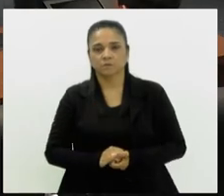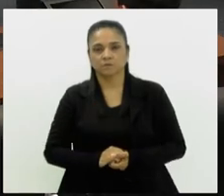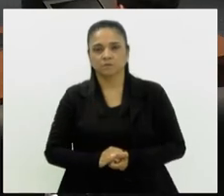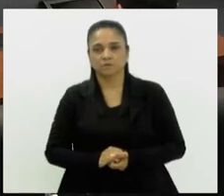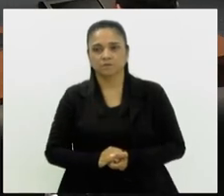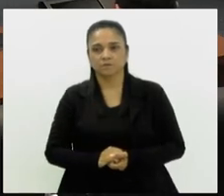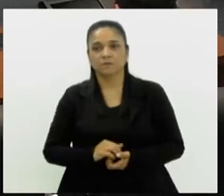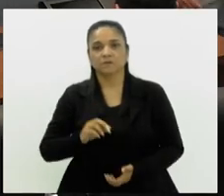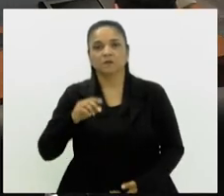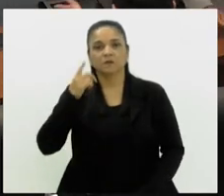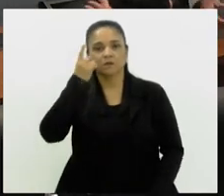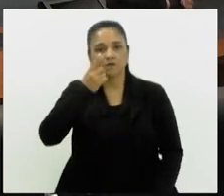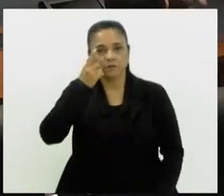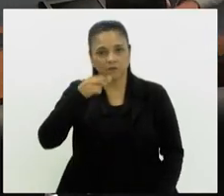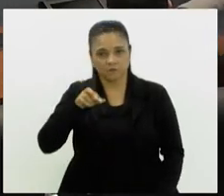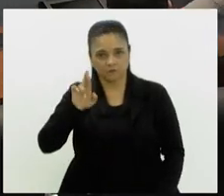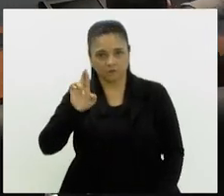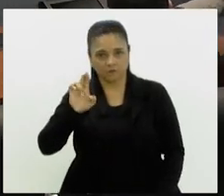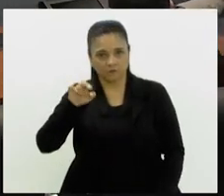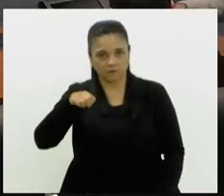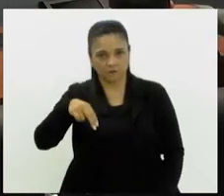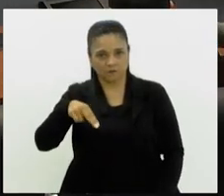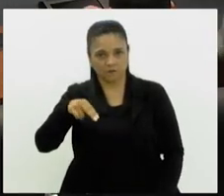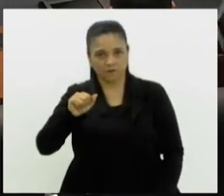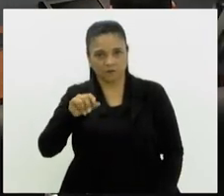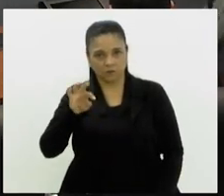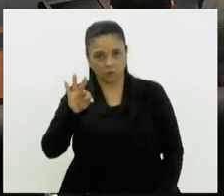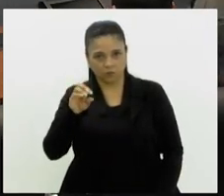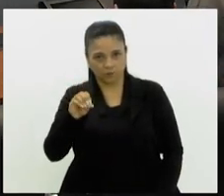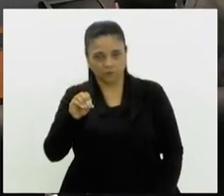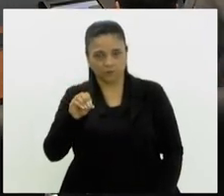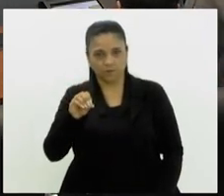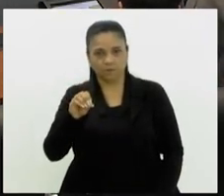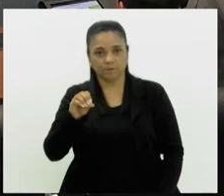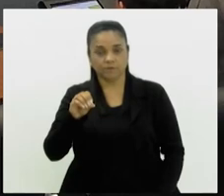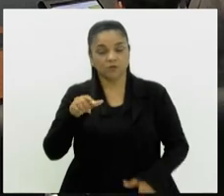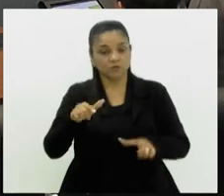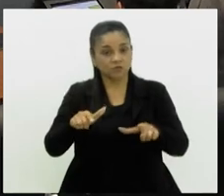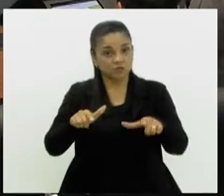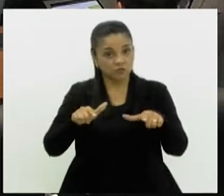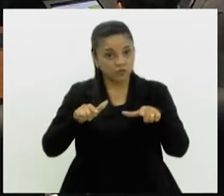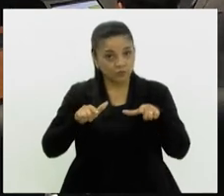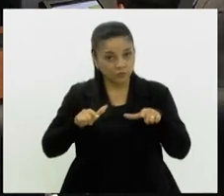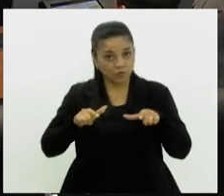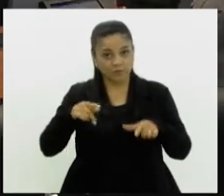Renato Miranda. Não, é Machado, aqui é Miranda. Diploma Paul.